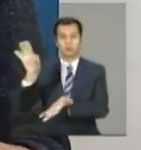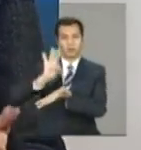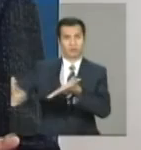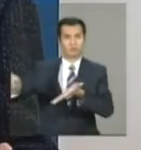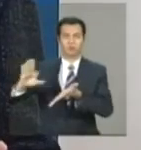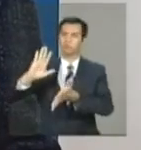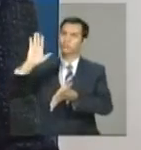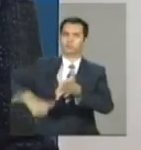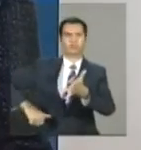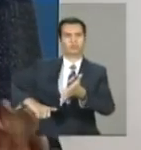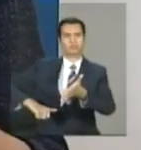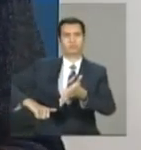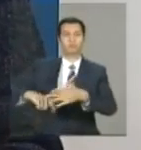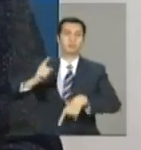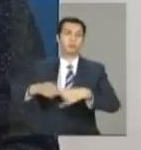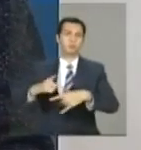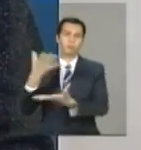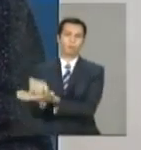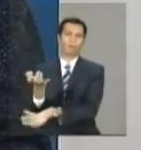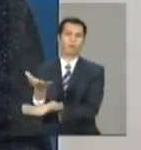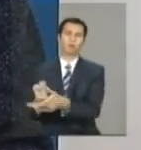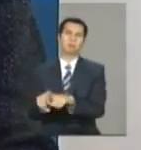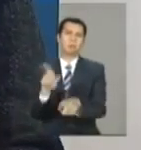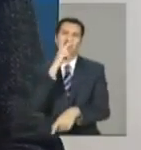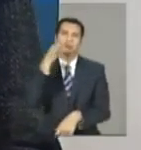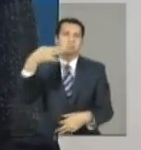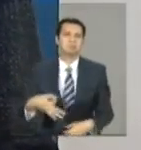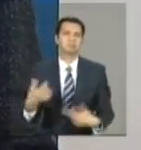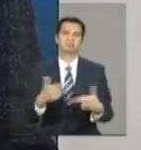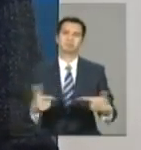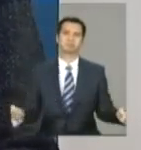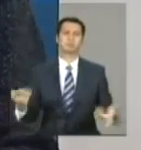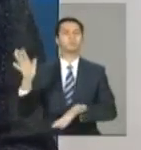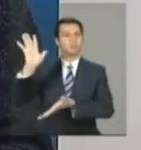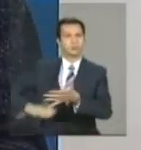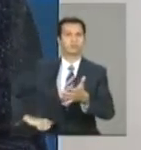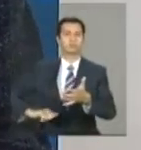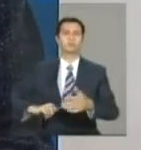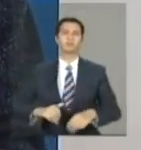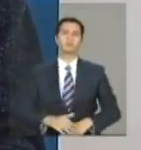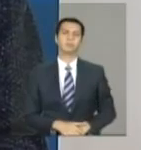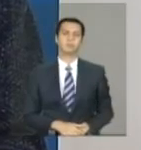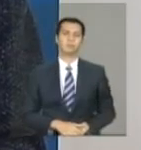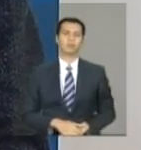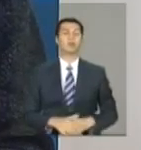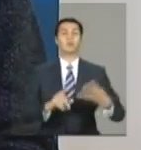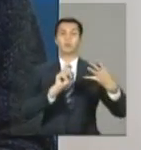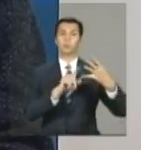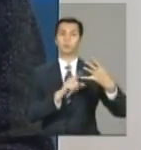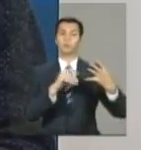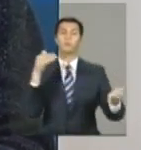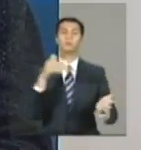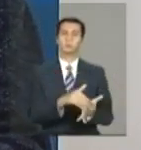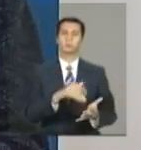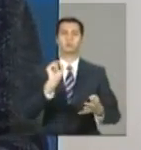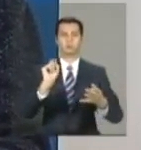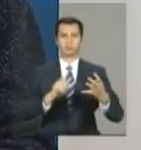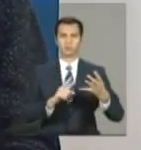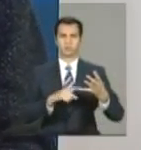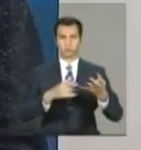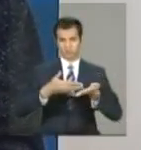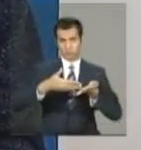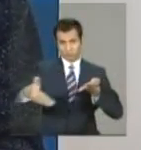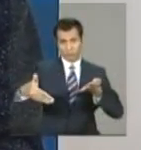senão a gente fica guardando informação que já não corresponde à realidade. E uma última ação que vale a pena ser ressaltada, que vai para campo